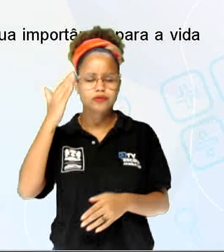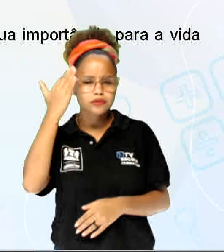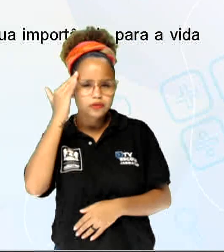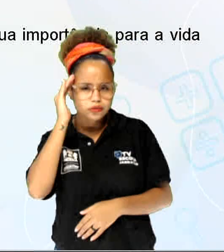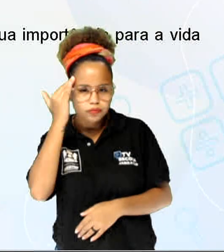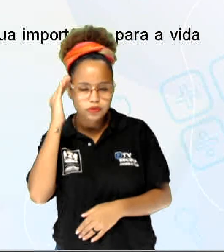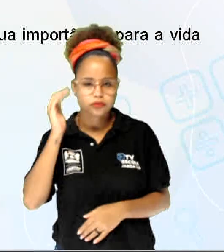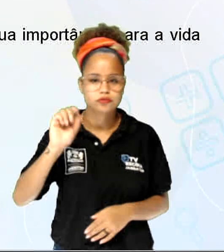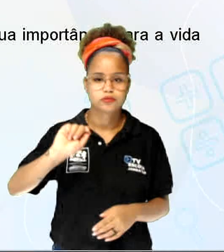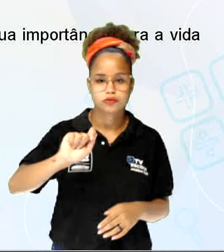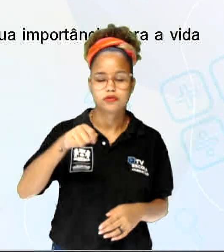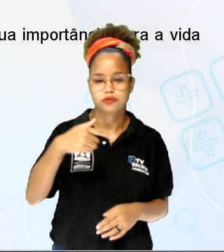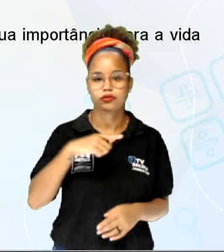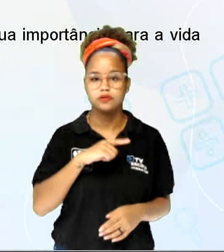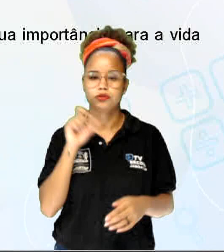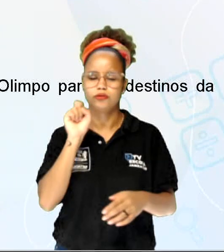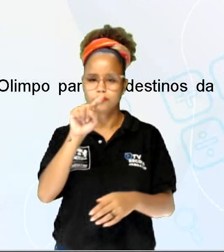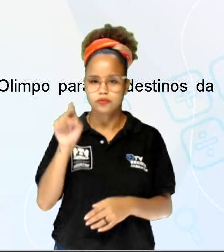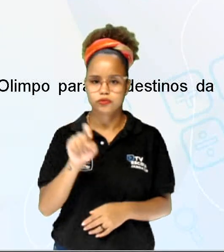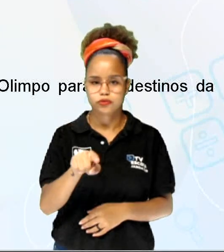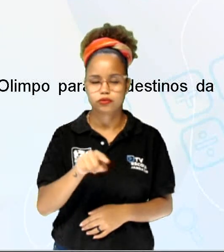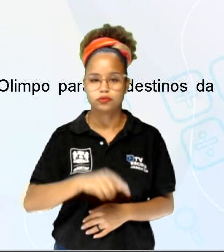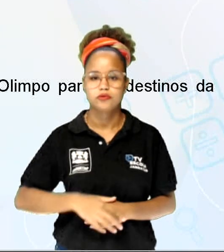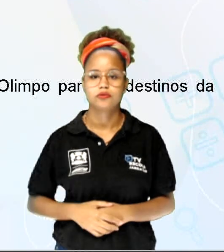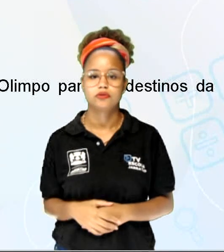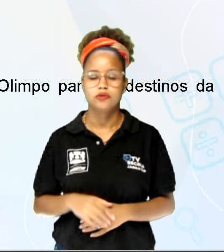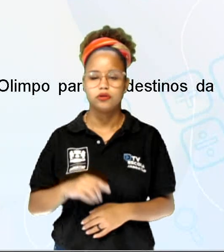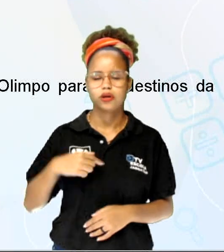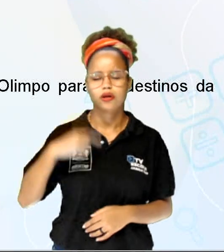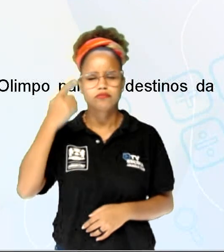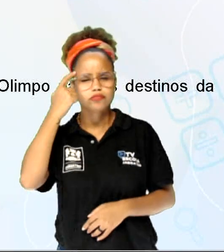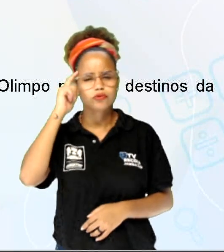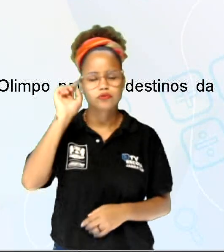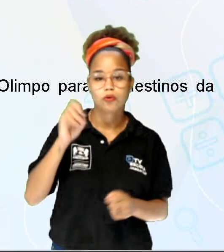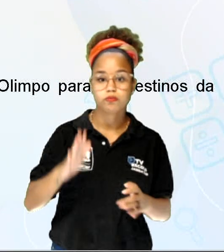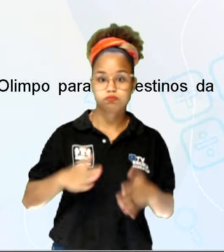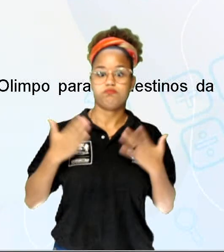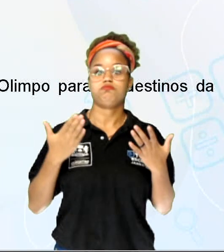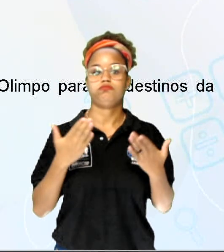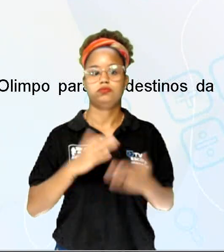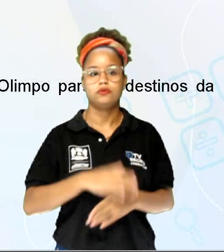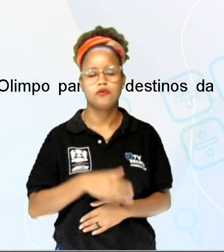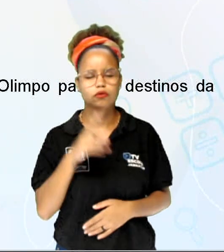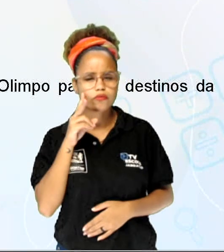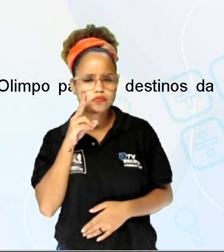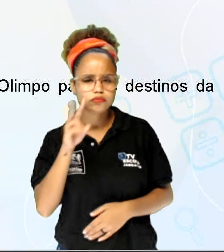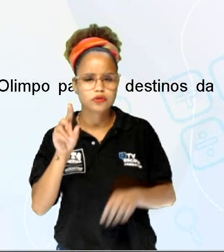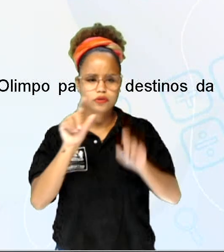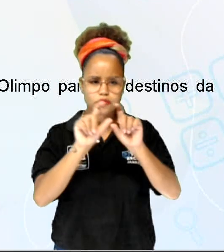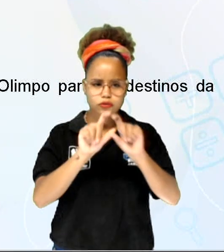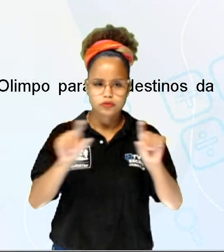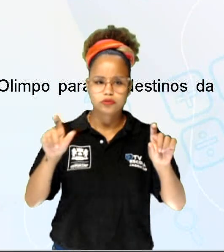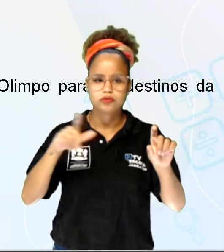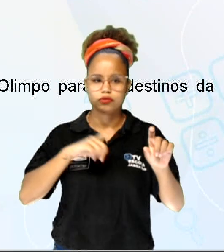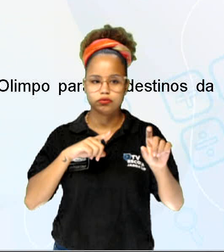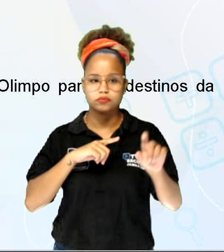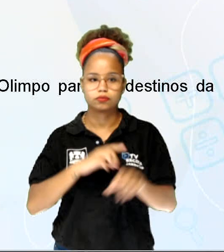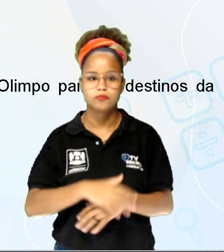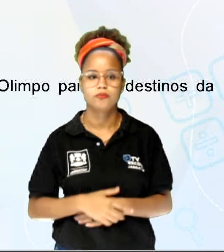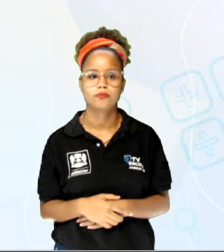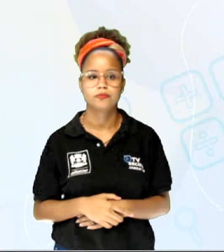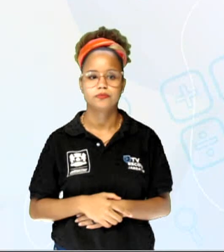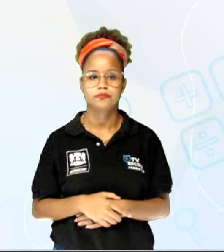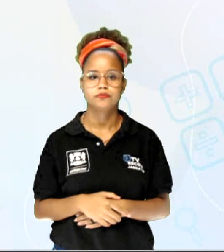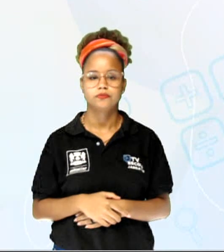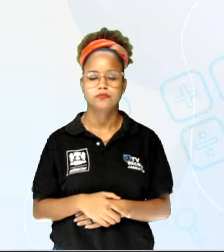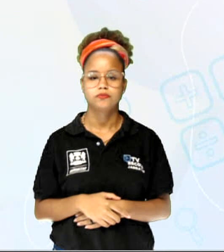pontuação, expressando dúvida e espanto. Então a gente vê esse verso aqui nessa página, quando começam